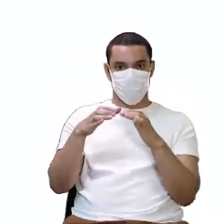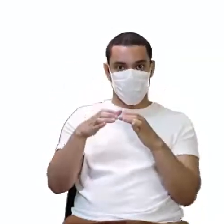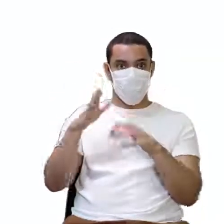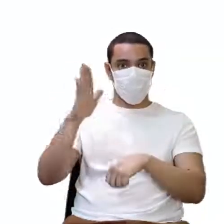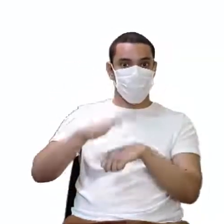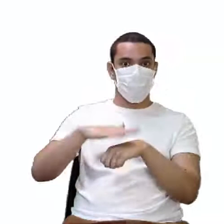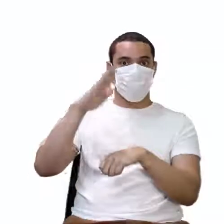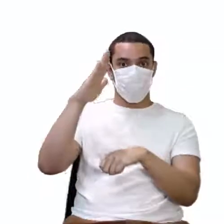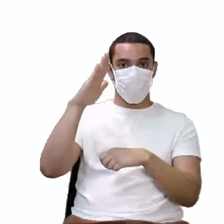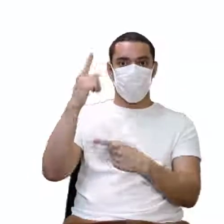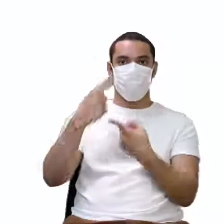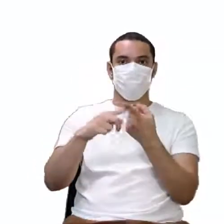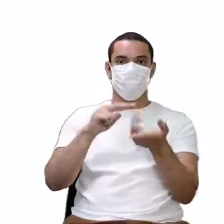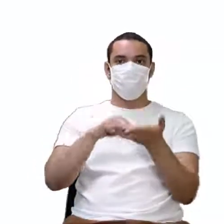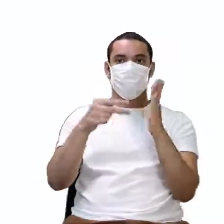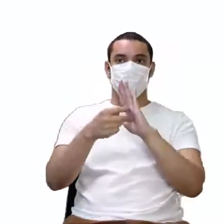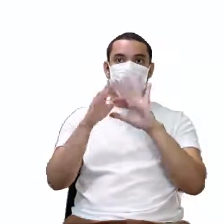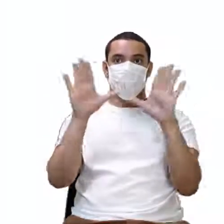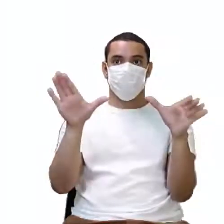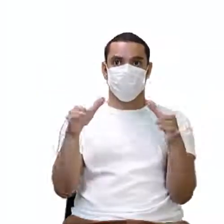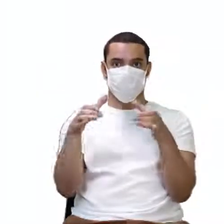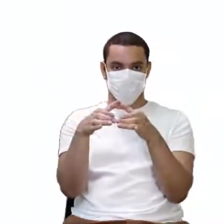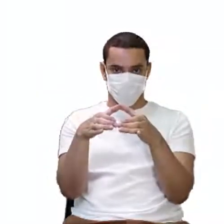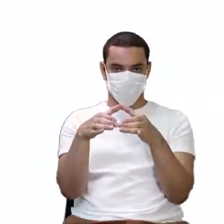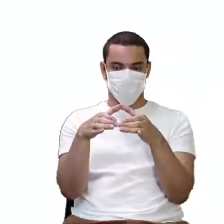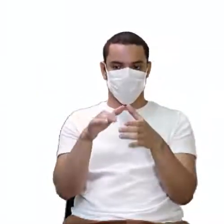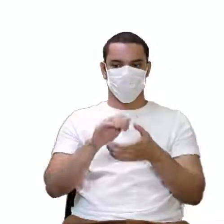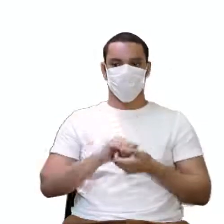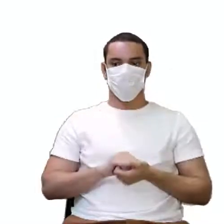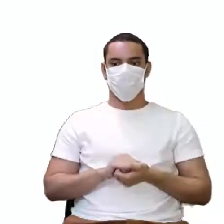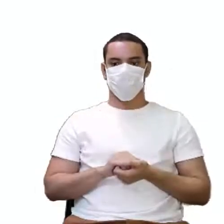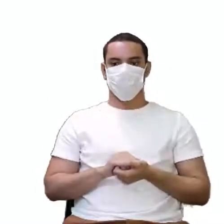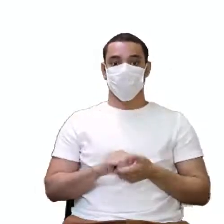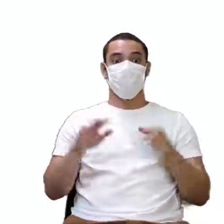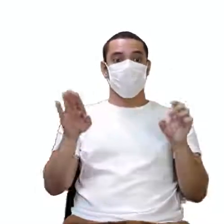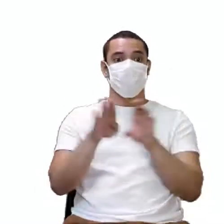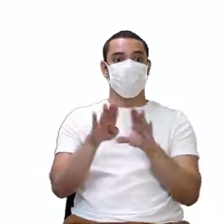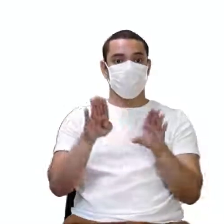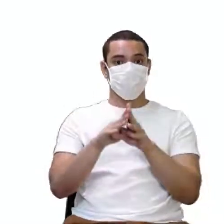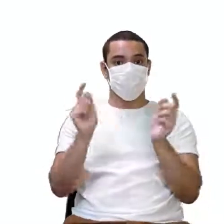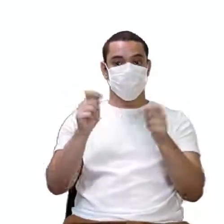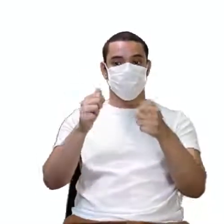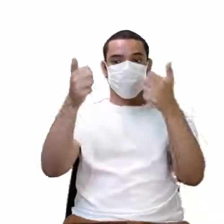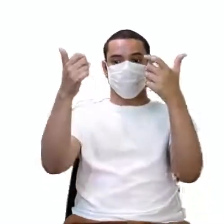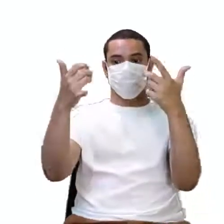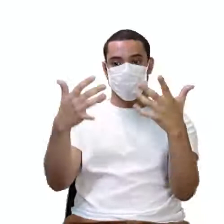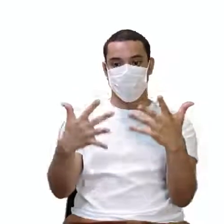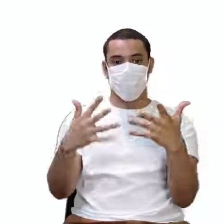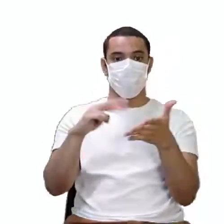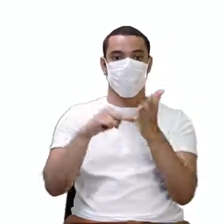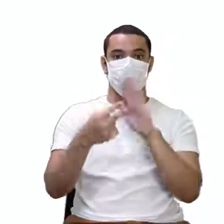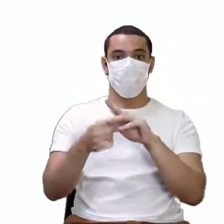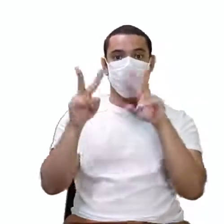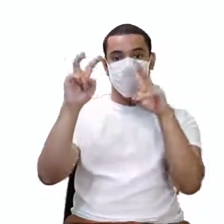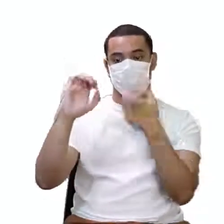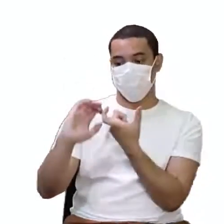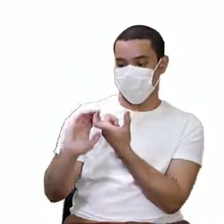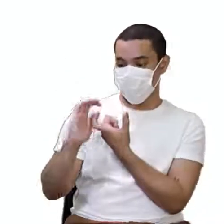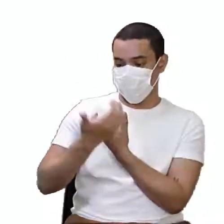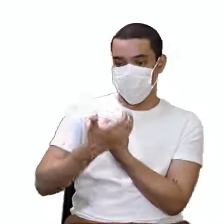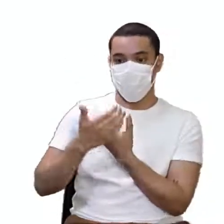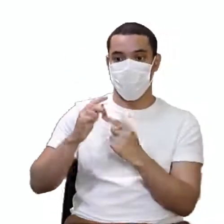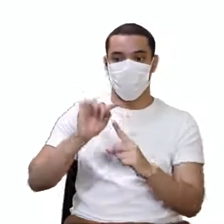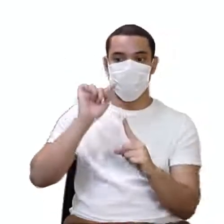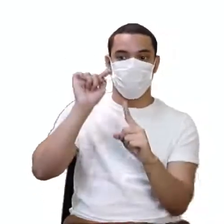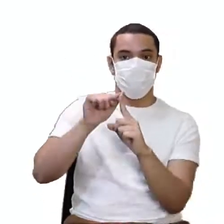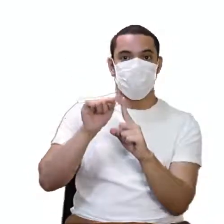organismo, tá? De um grupo de organismos, é isso. A filogenia pode ser definida como termo que visa